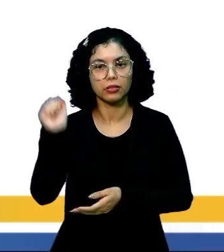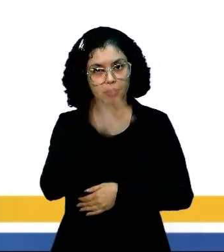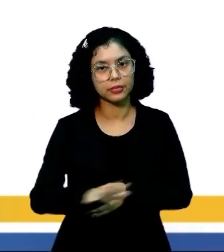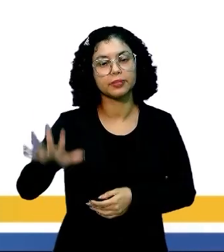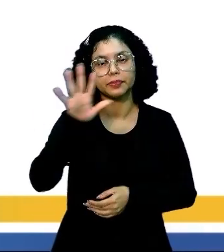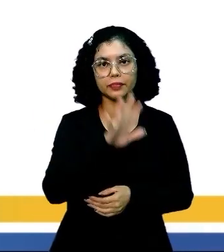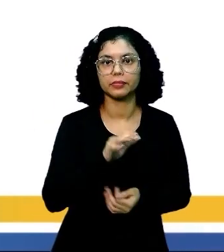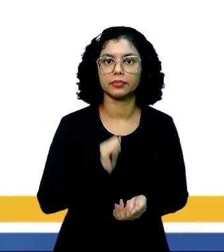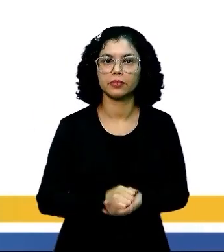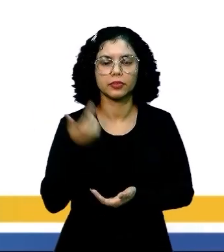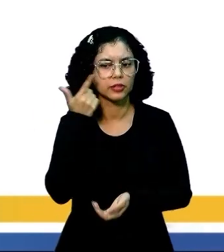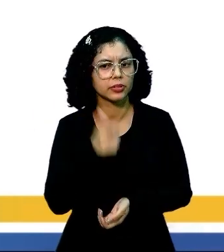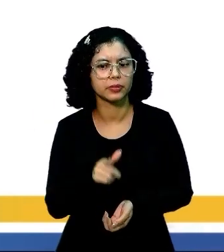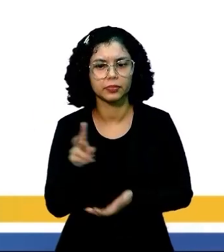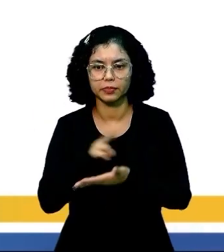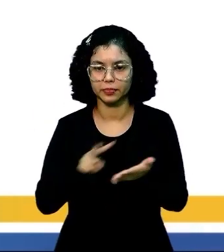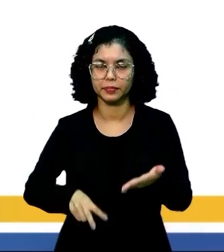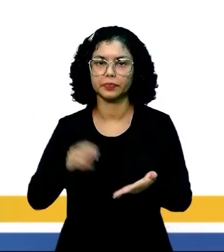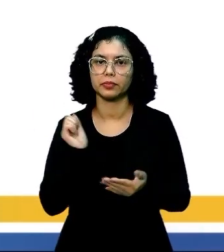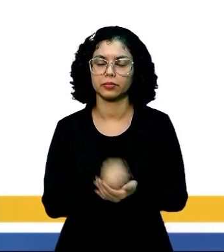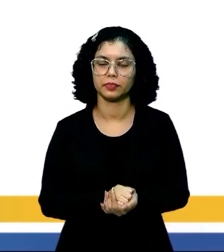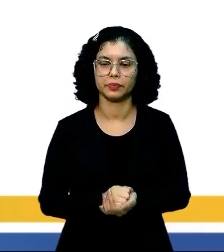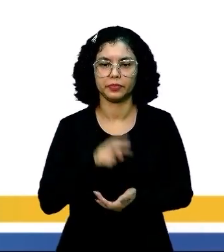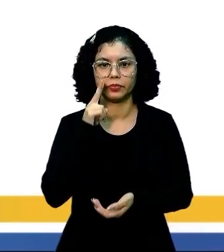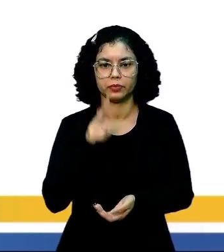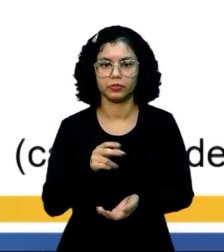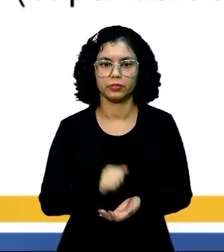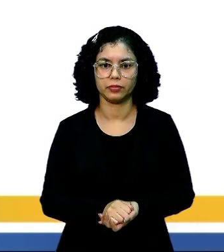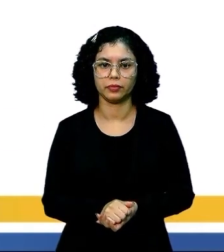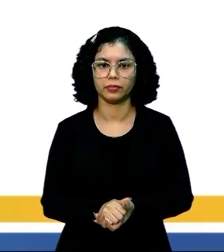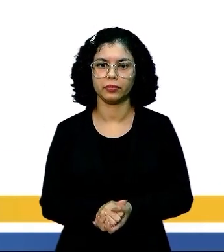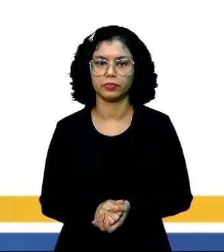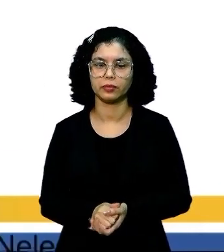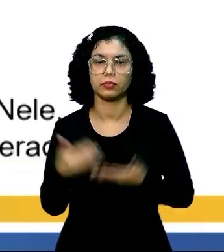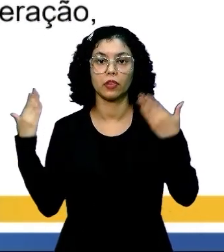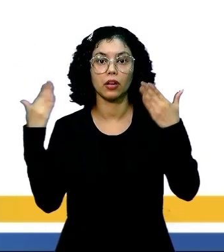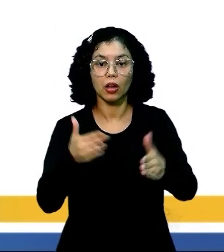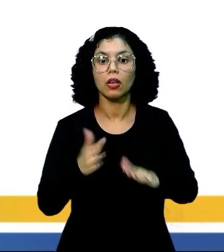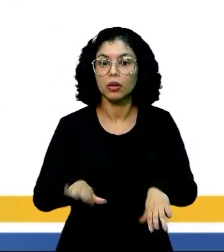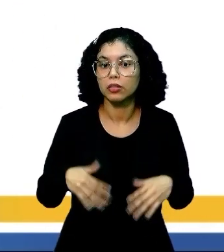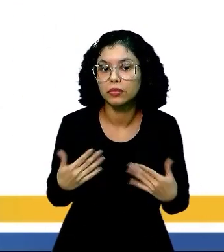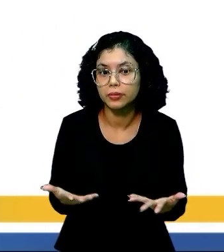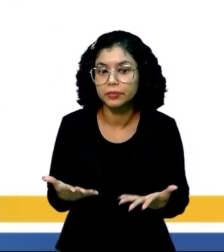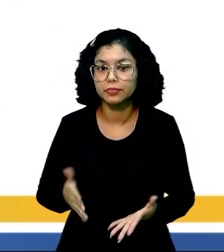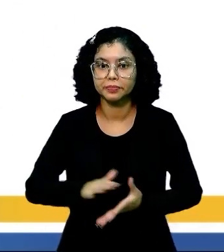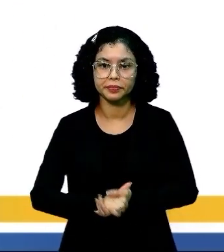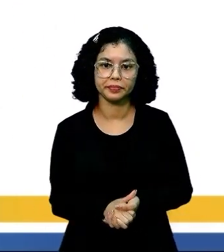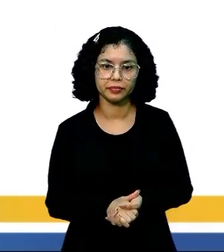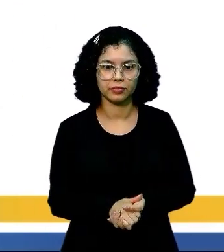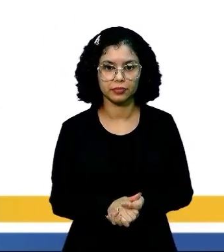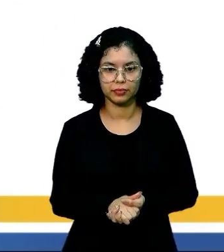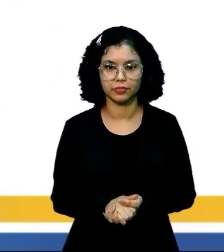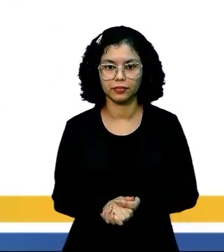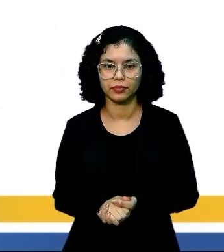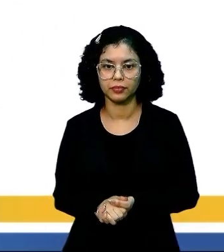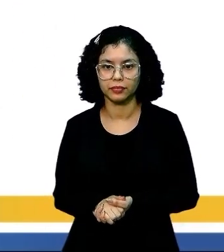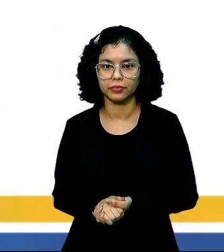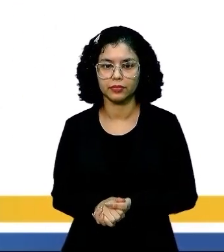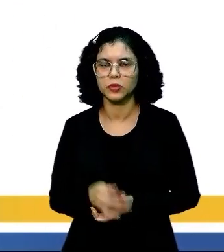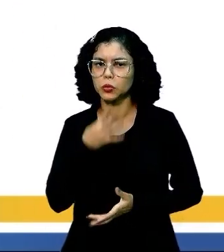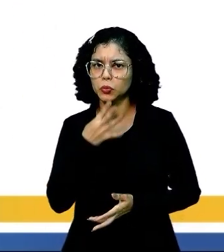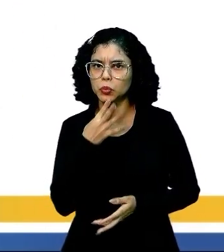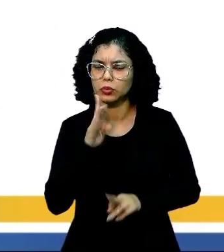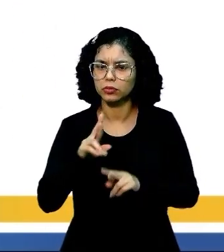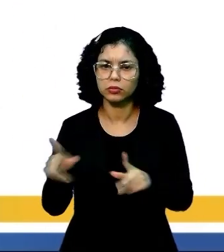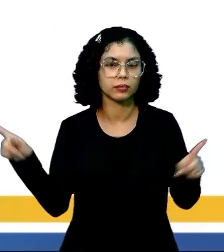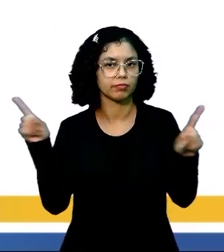galera, eu consigo, nesse último parágrafo aí, já identificar qual é o objetivo da geração Y, né? Então, é conhecer diferentes